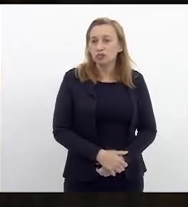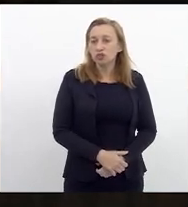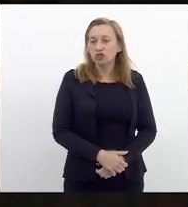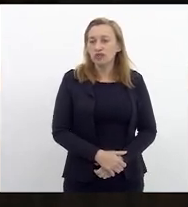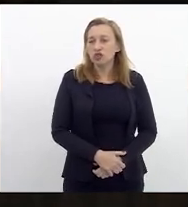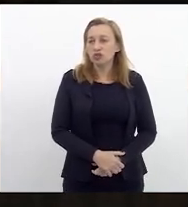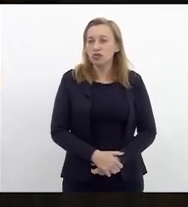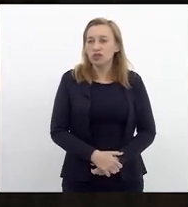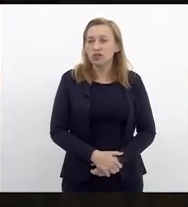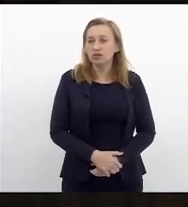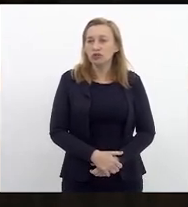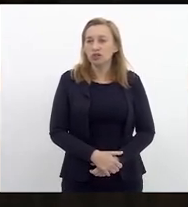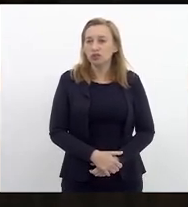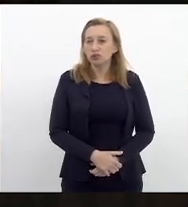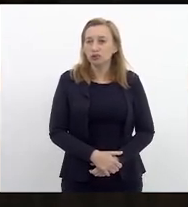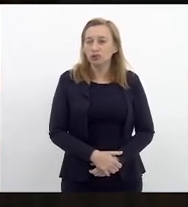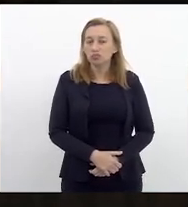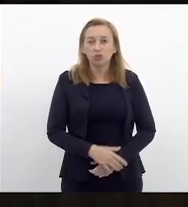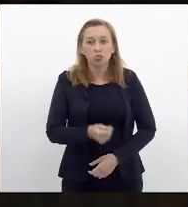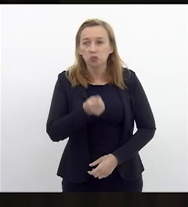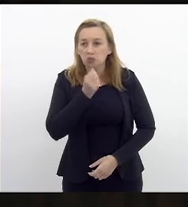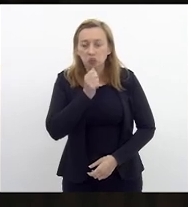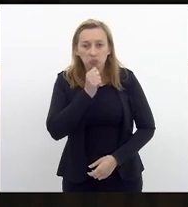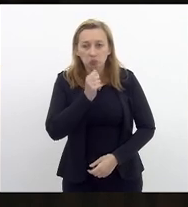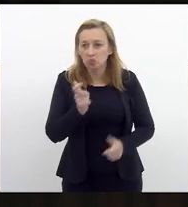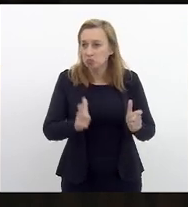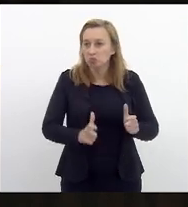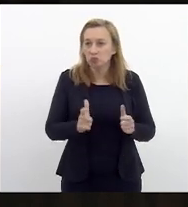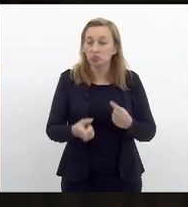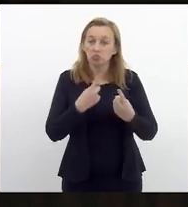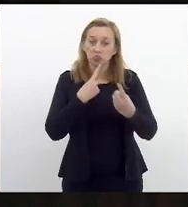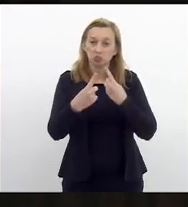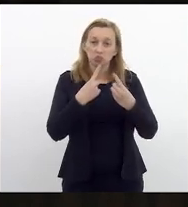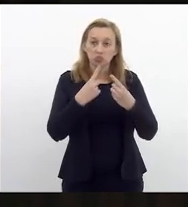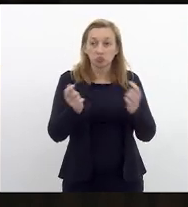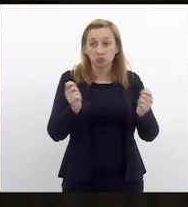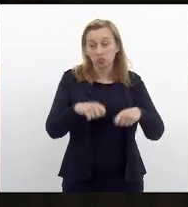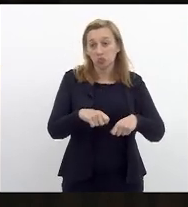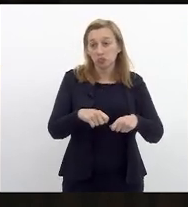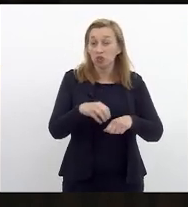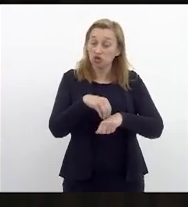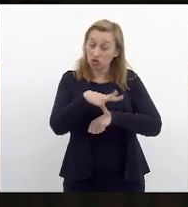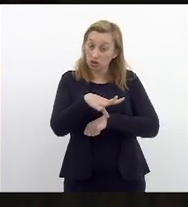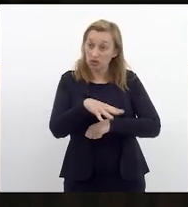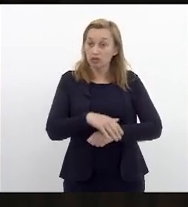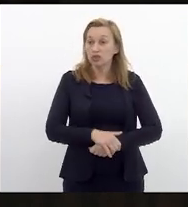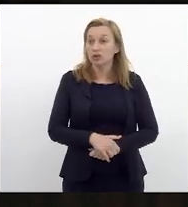Deputado Luiz, não tem lugar nenhum que dá possibilidade de discutir quando dá indicação.